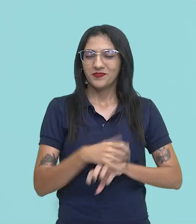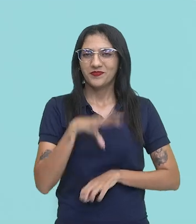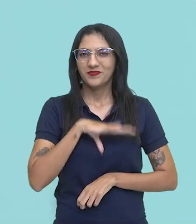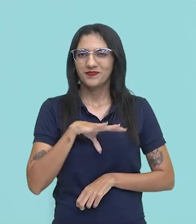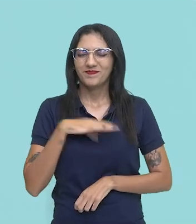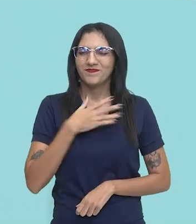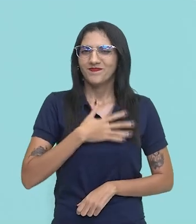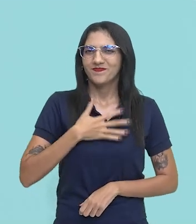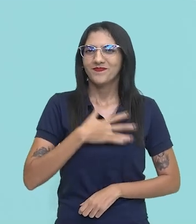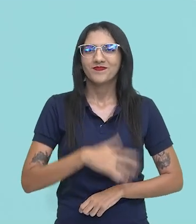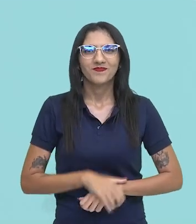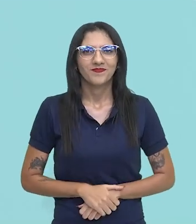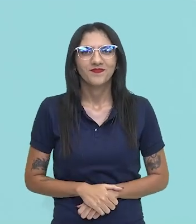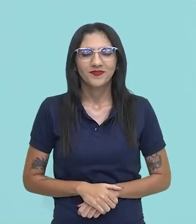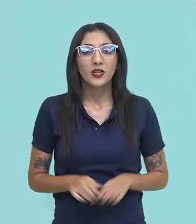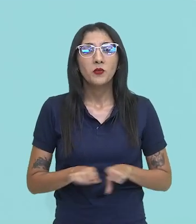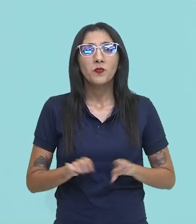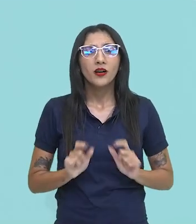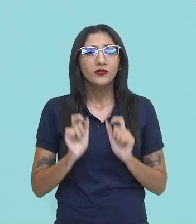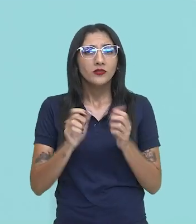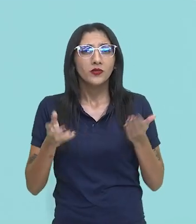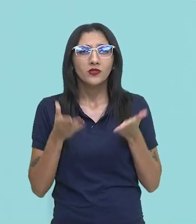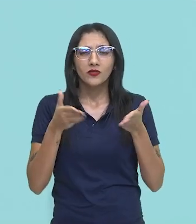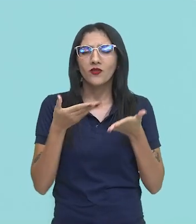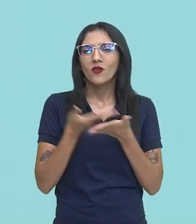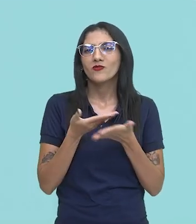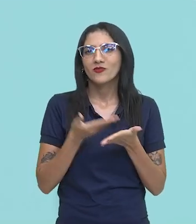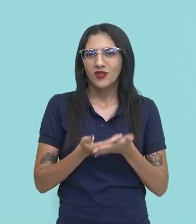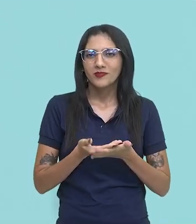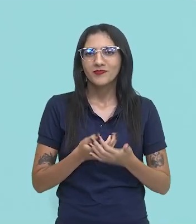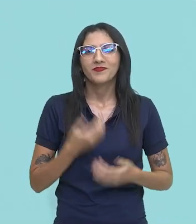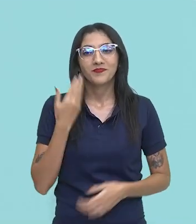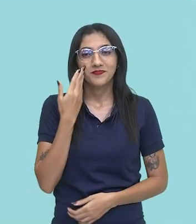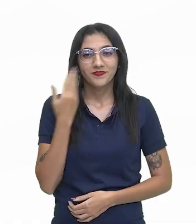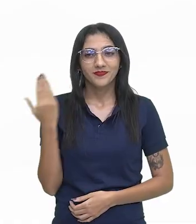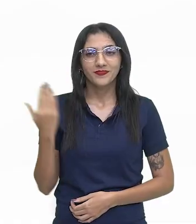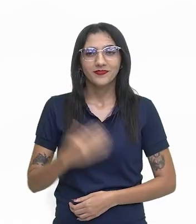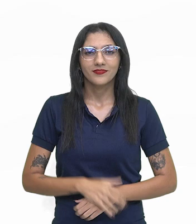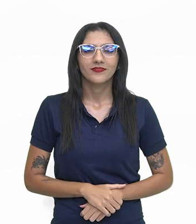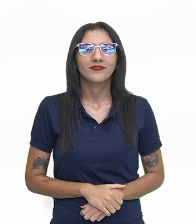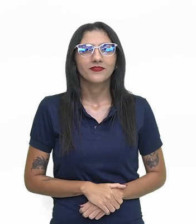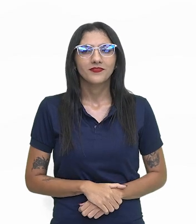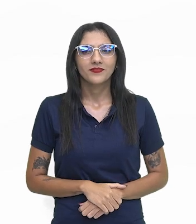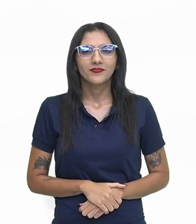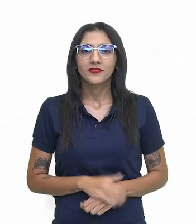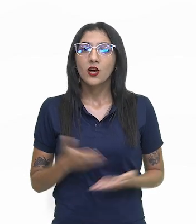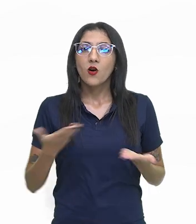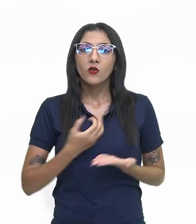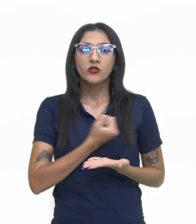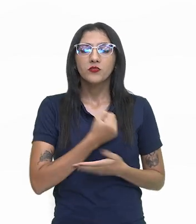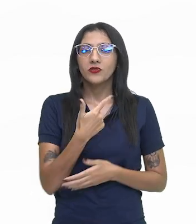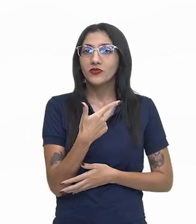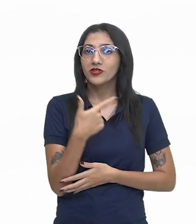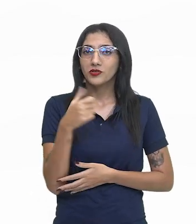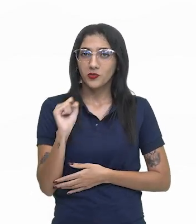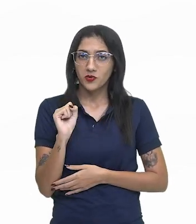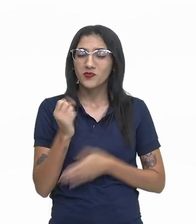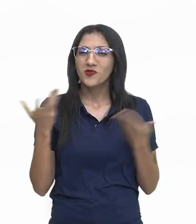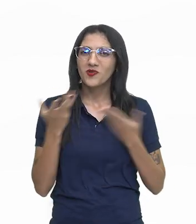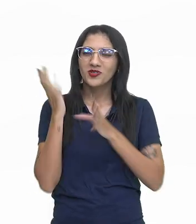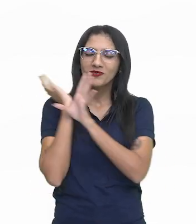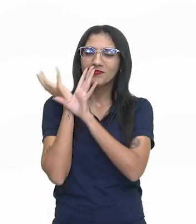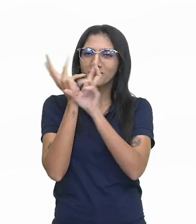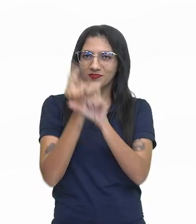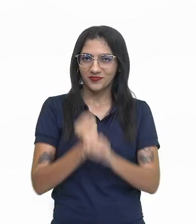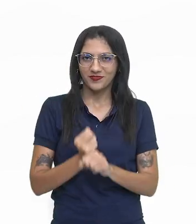tê-los aqui. Afinal, professora, o que nós vamos estudar nesta aula? Vejam aí. Aula de número 28 é a revisão